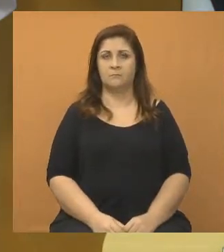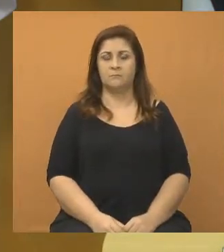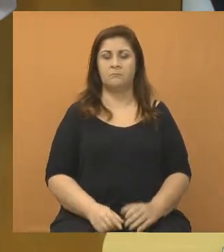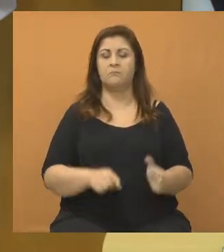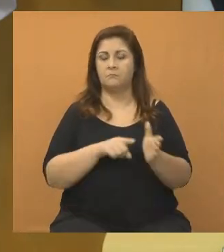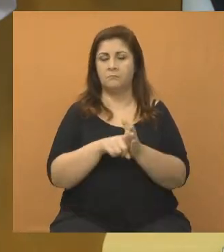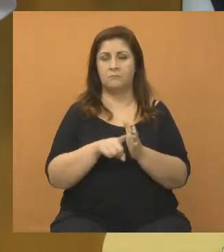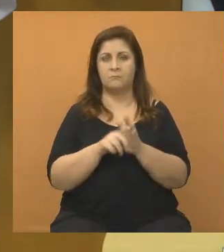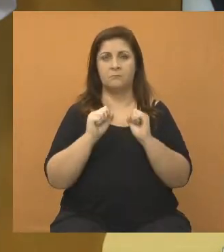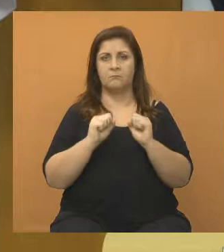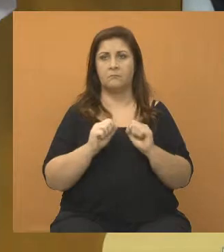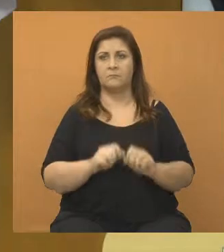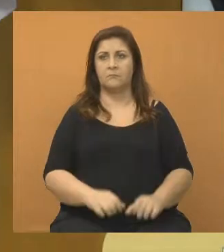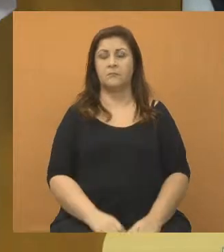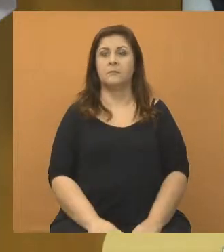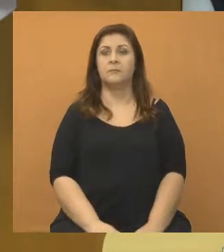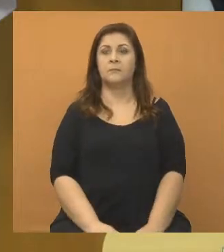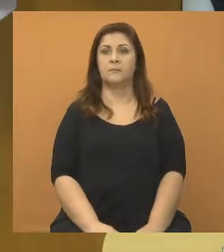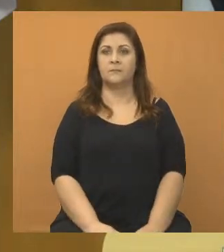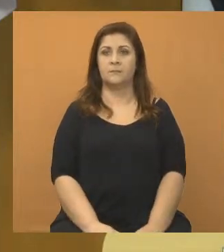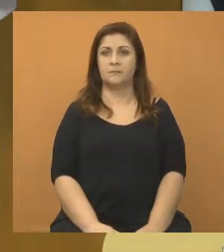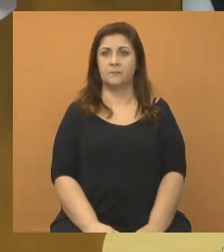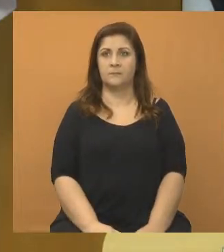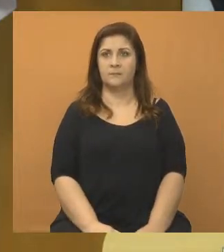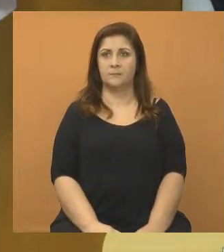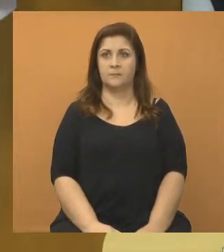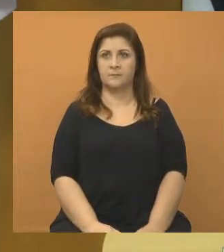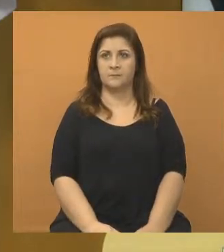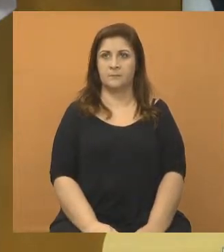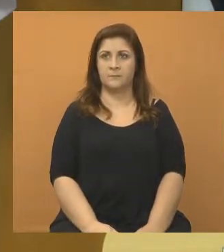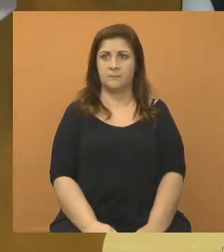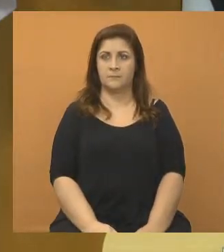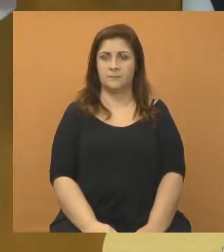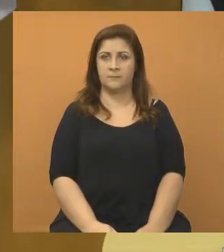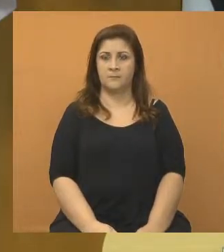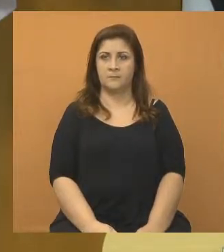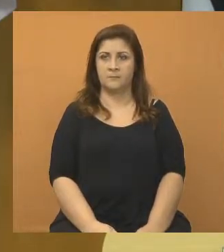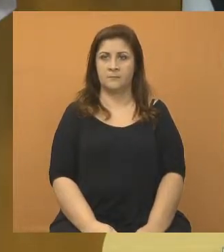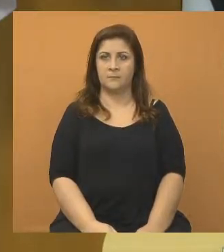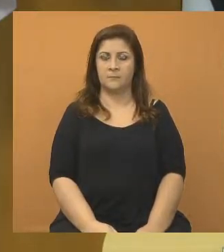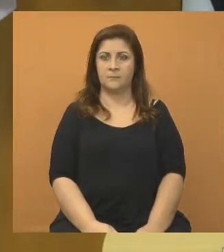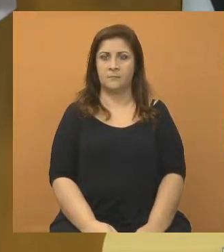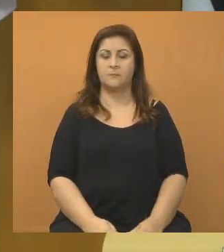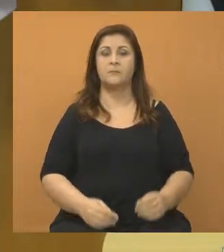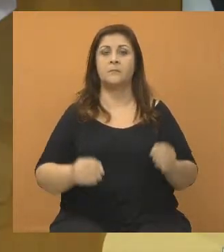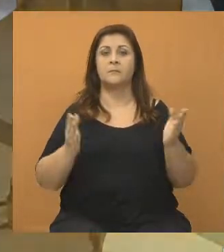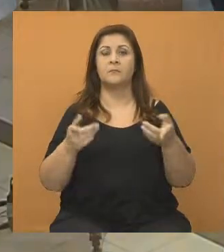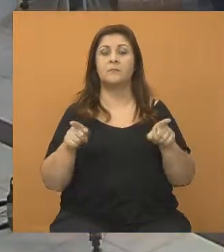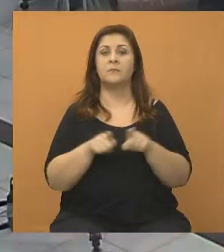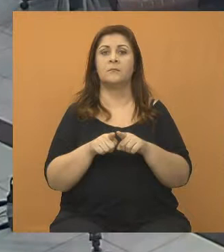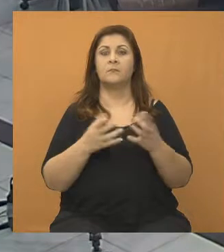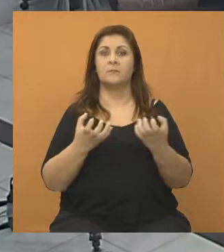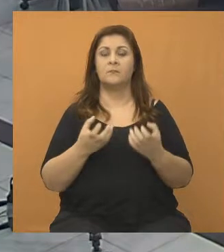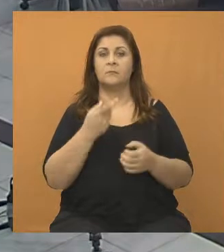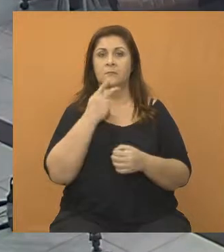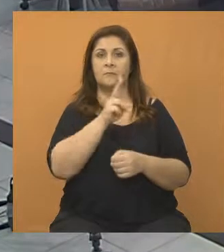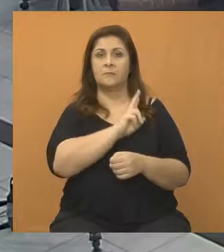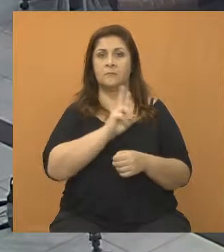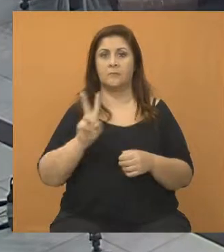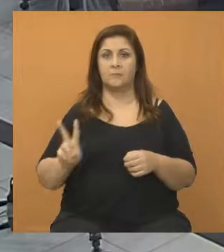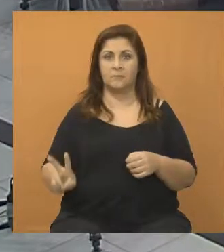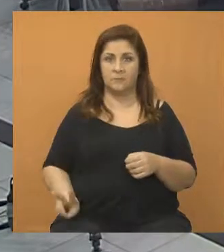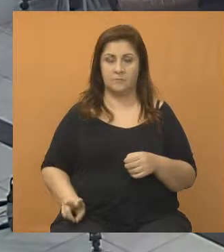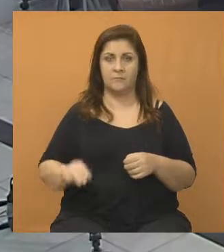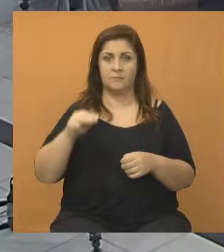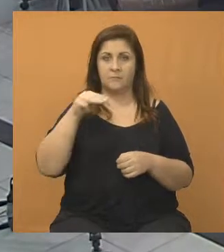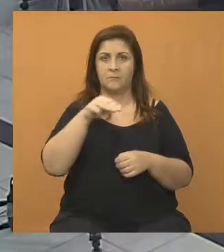questionamentos. Neste momento também quero registrar a presença da vereadora doutora Márcia.